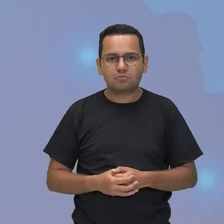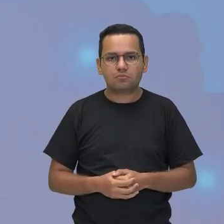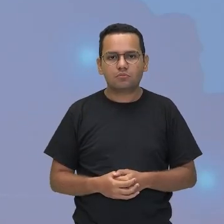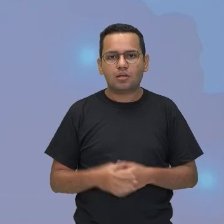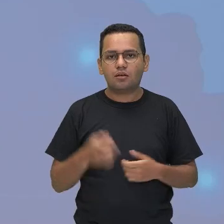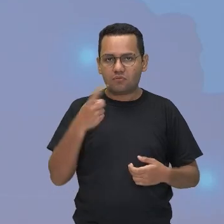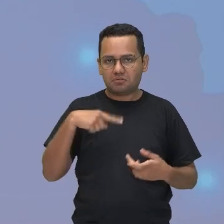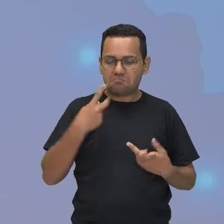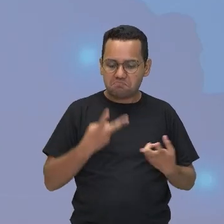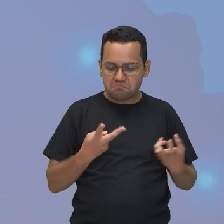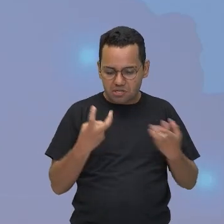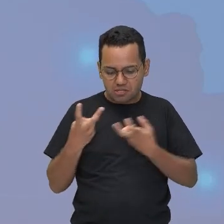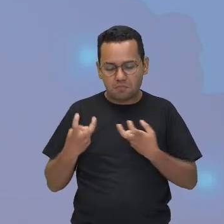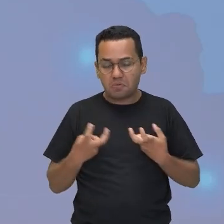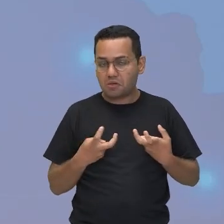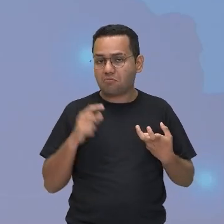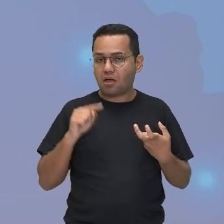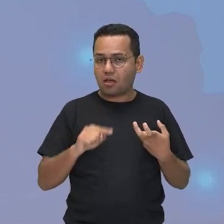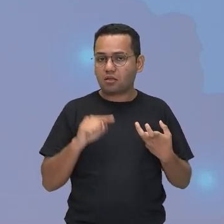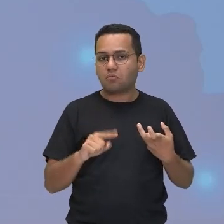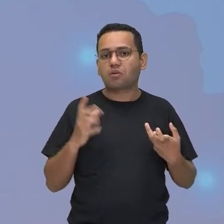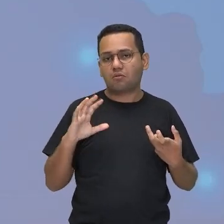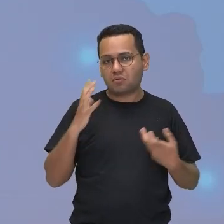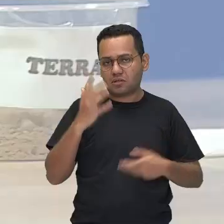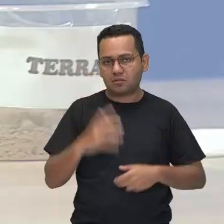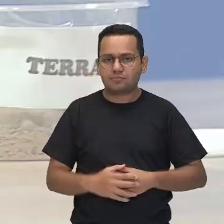vai observar o que vai acontecer.